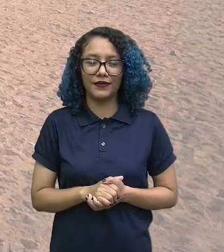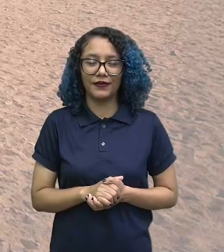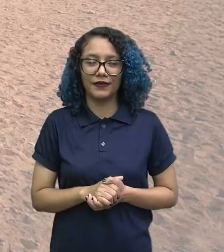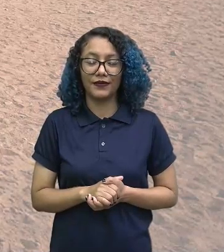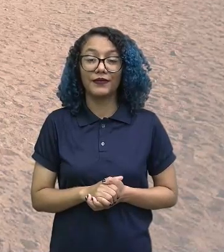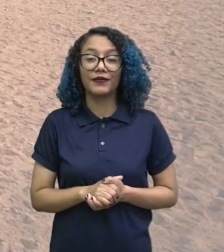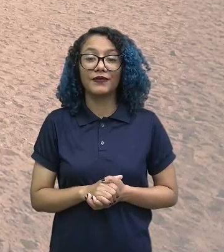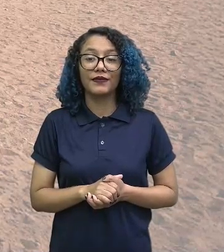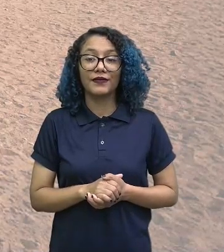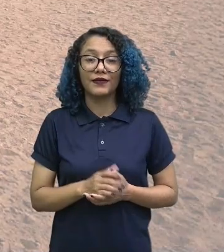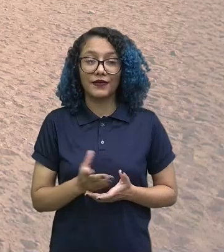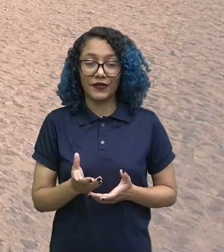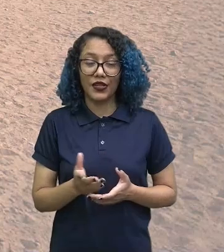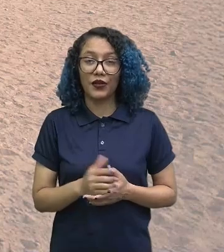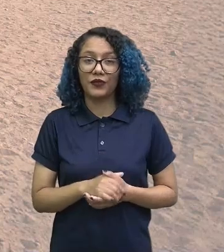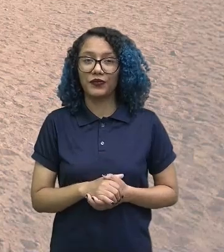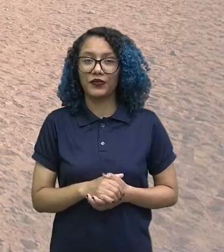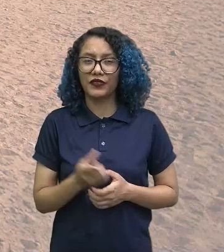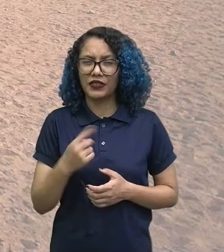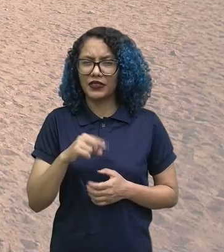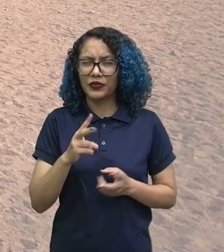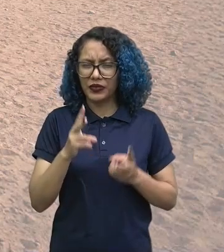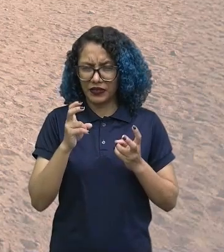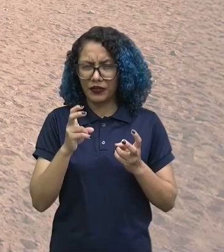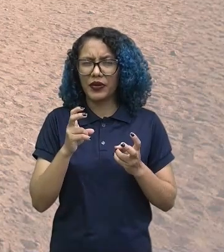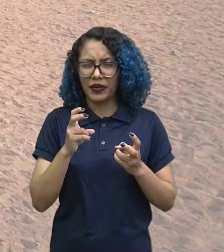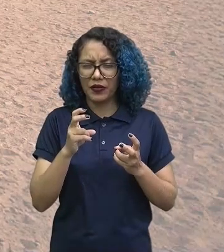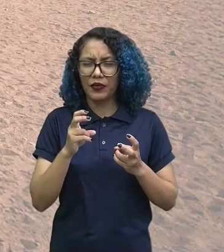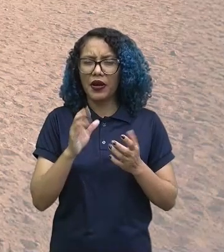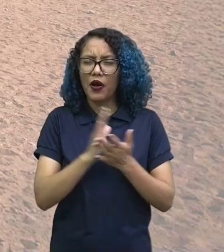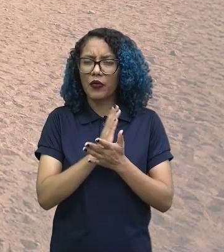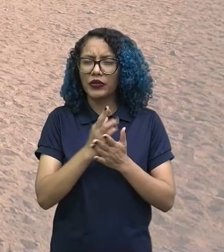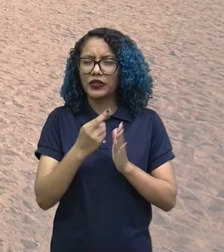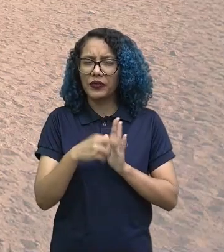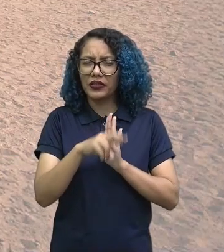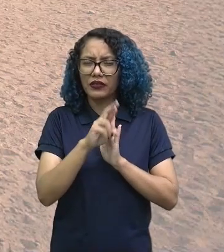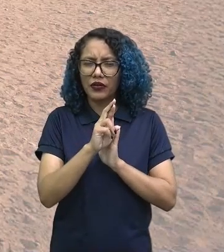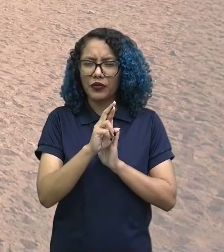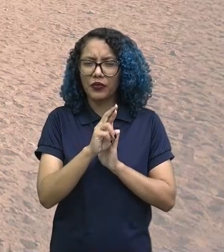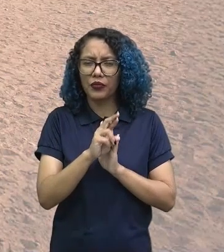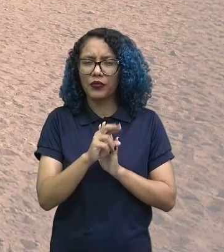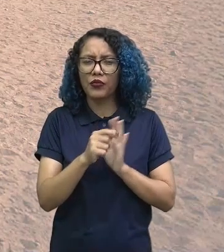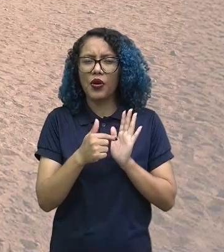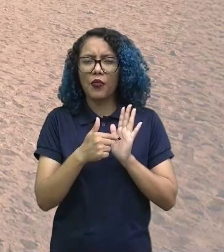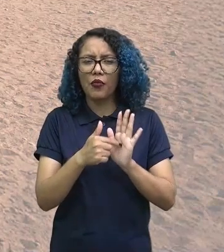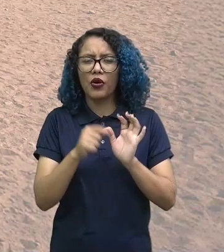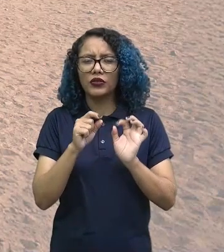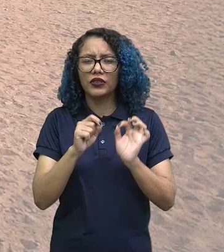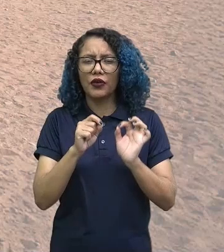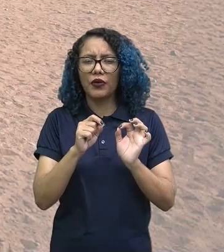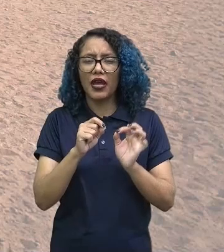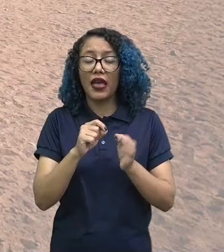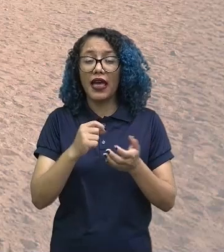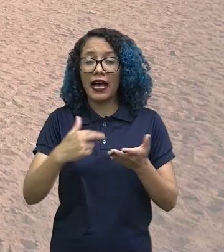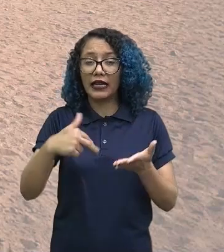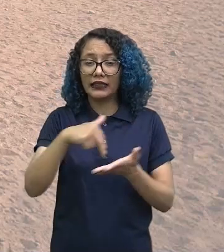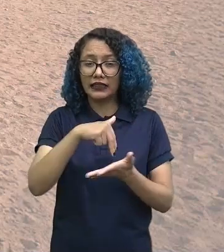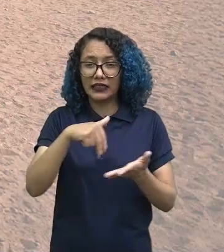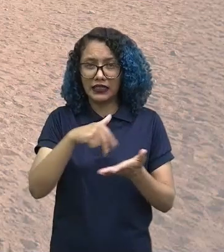Então, como vocês puderam observar, algumas representações mostram dançarinas